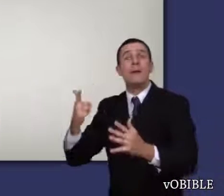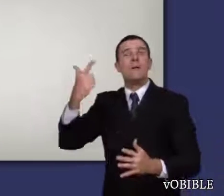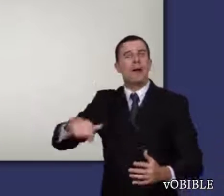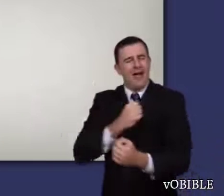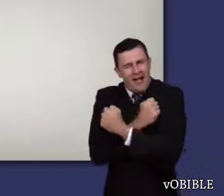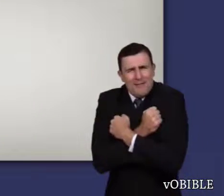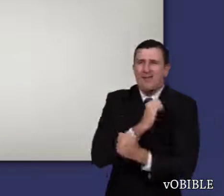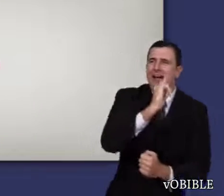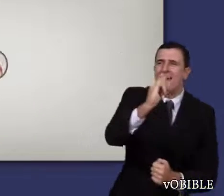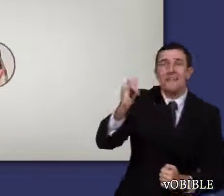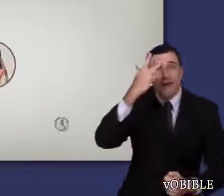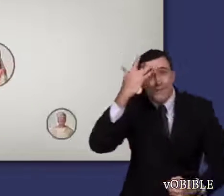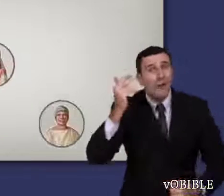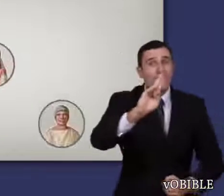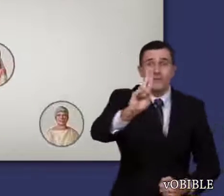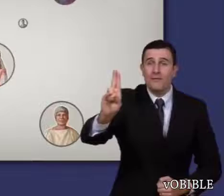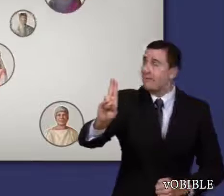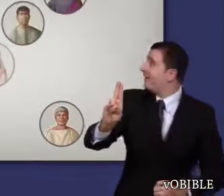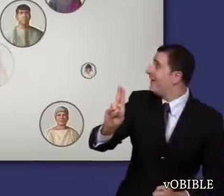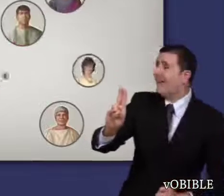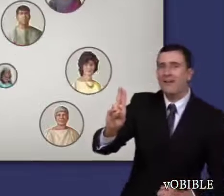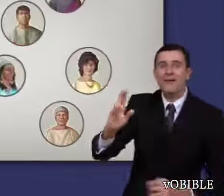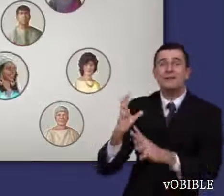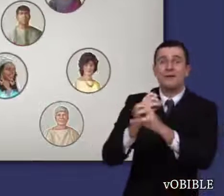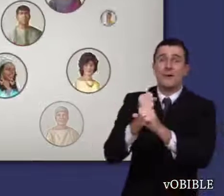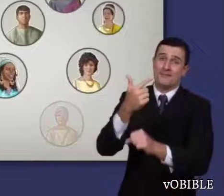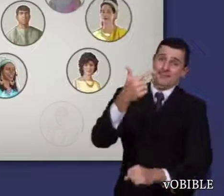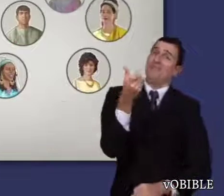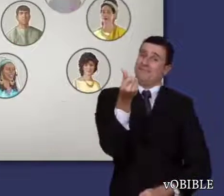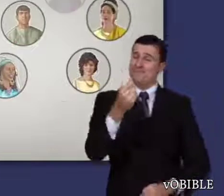calorosas saudações, mencionando 26 pessoas por nome.